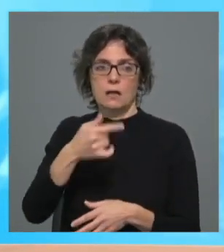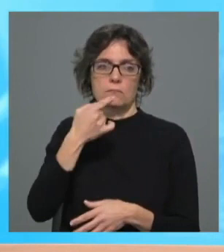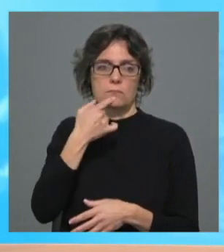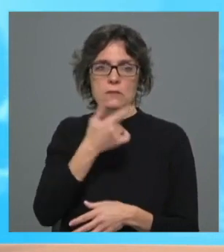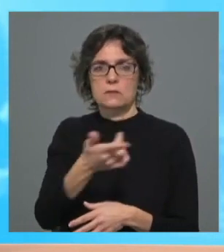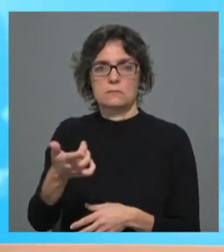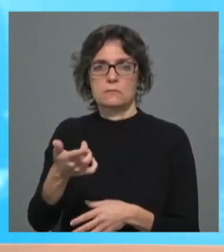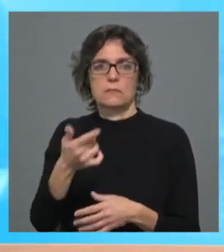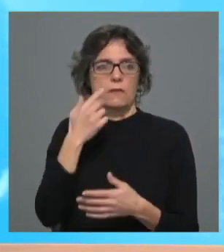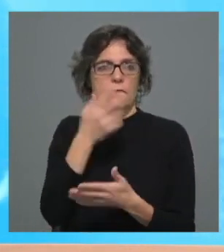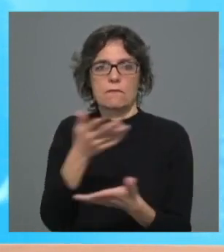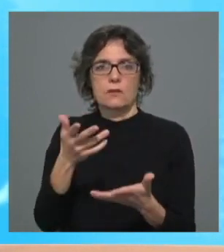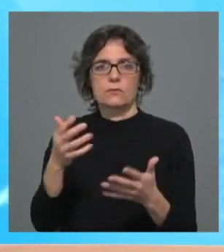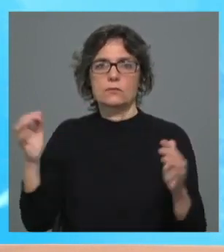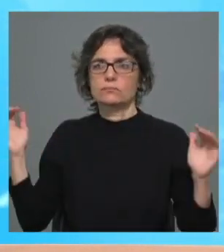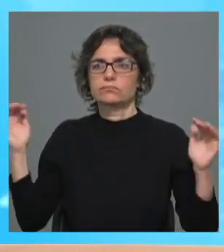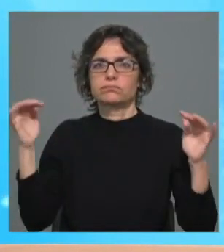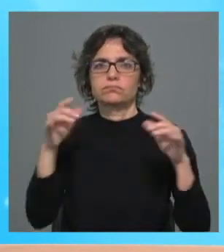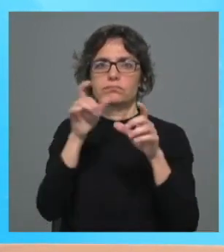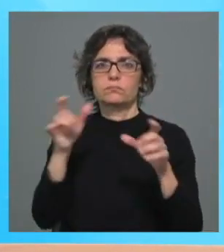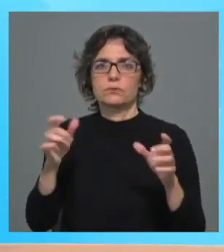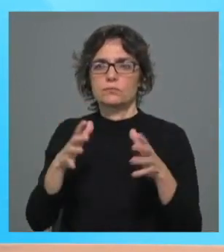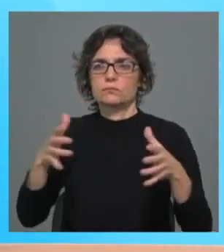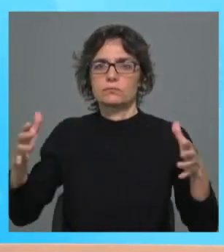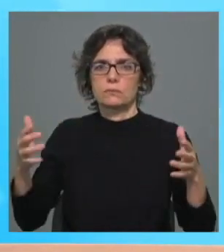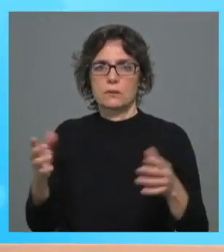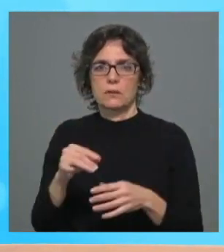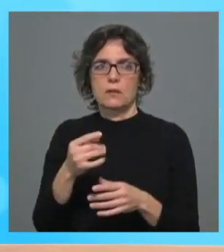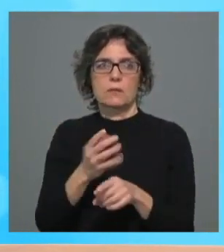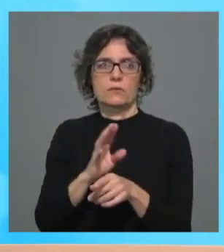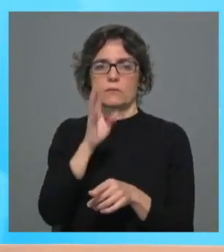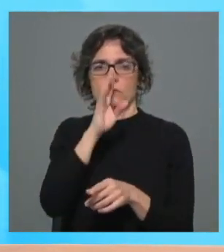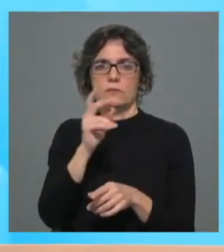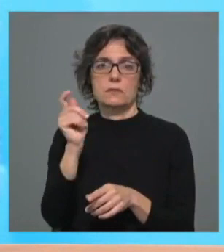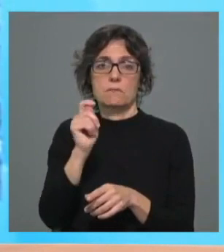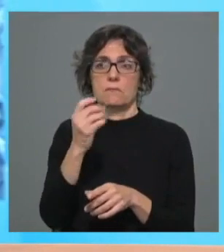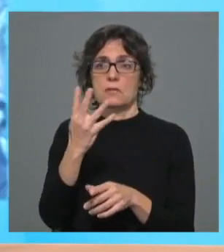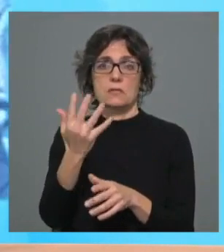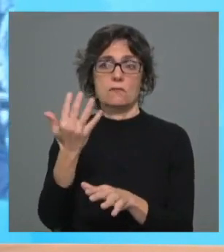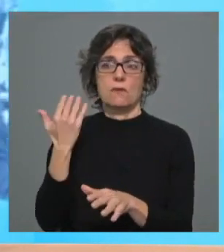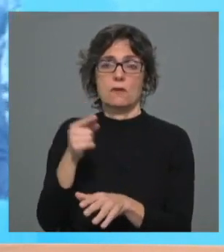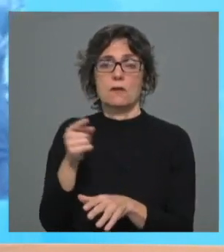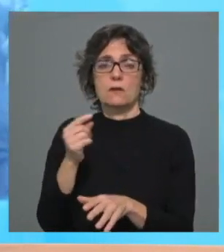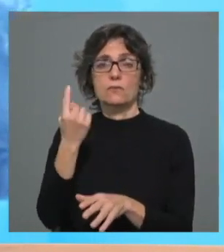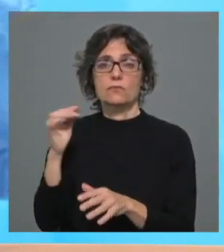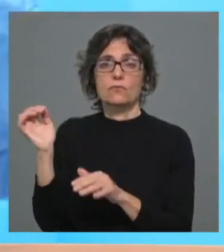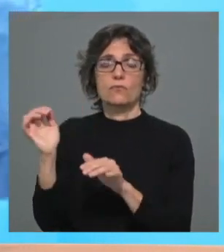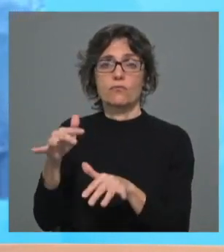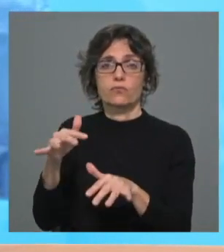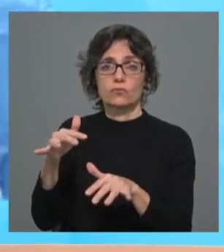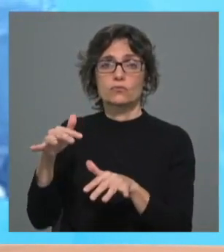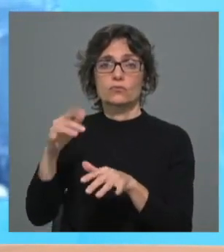pensa por exemplo cerca de quatro ou cinco meses um dos fluxos migratórios que tínhamos